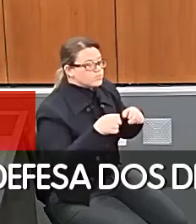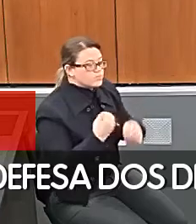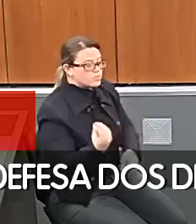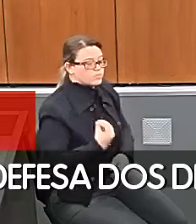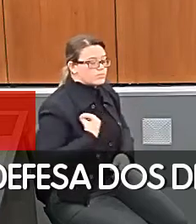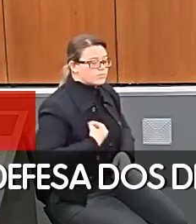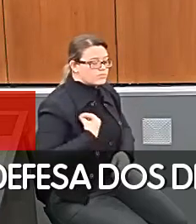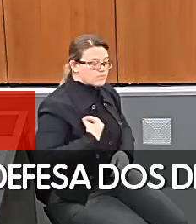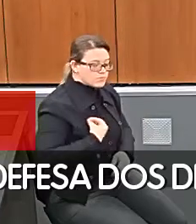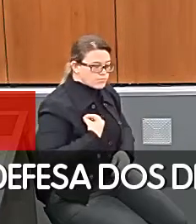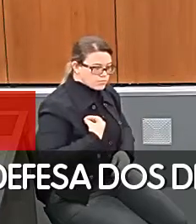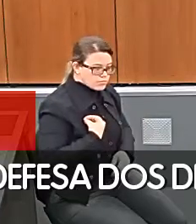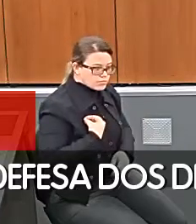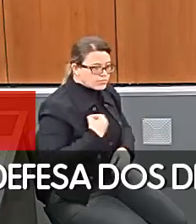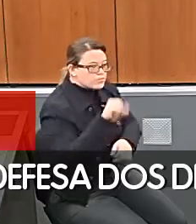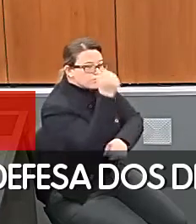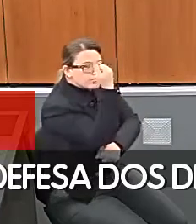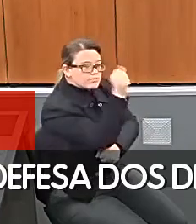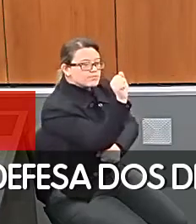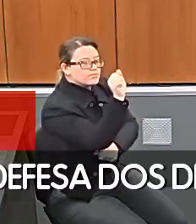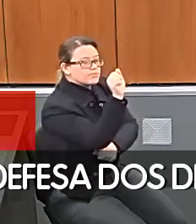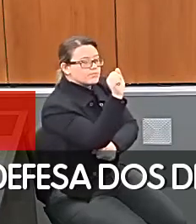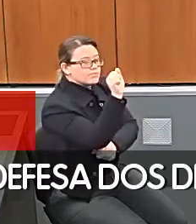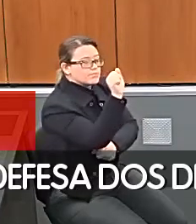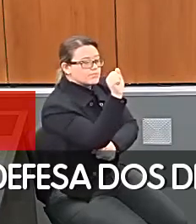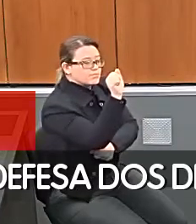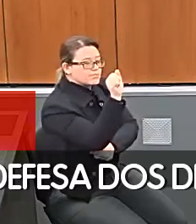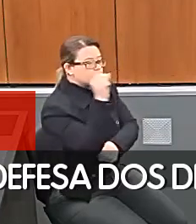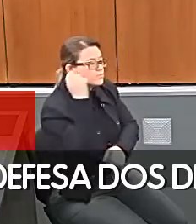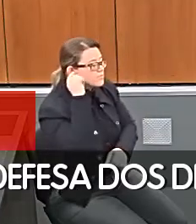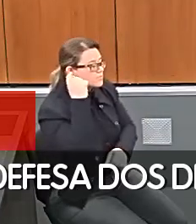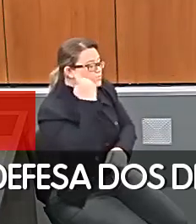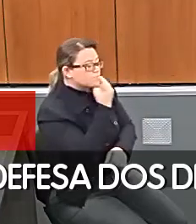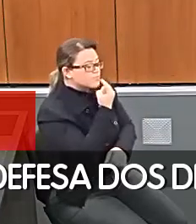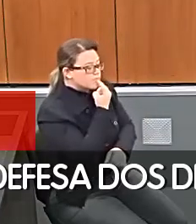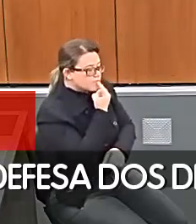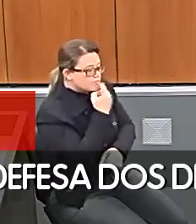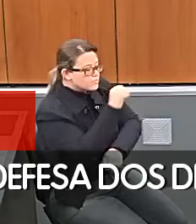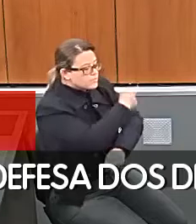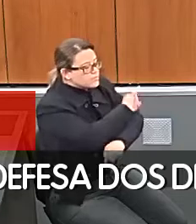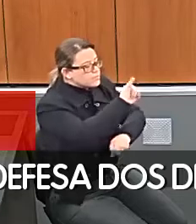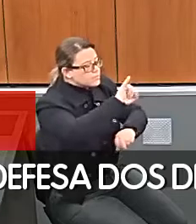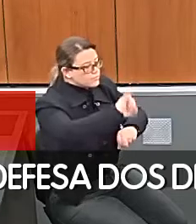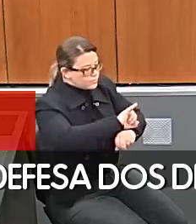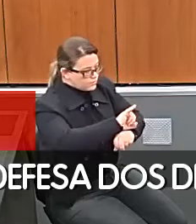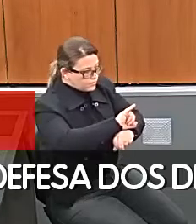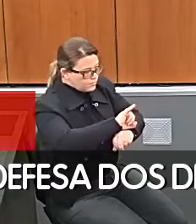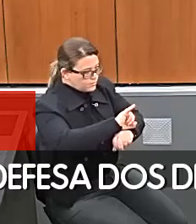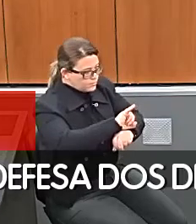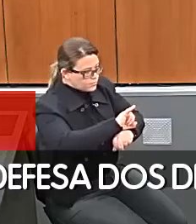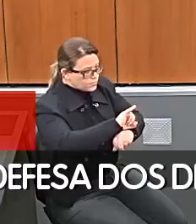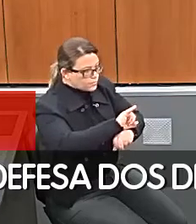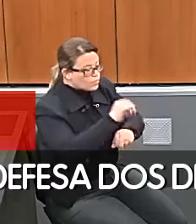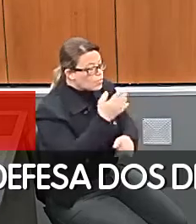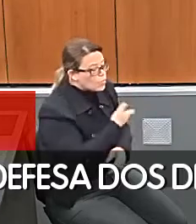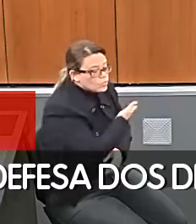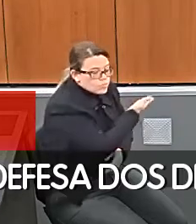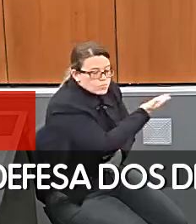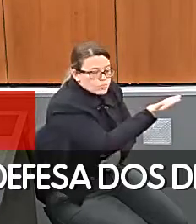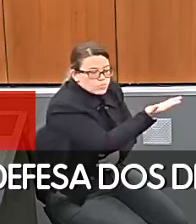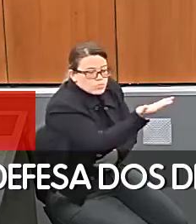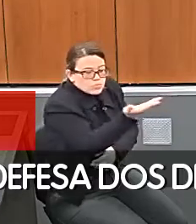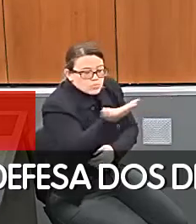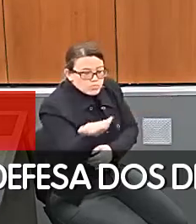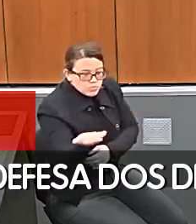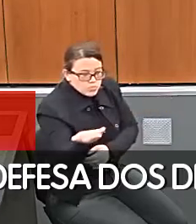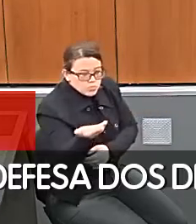Associação de Pais e Amigos dos Surdos de Itabira. A todos vocês que vieram participar, vocês, à minha